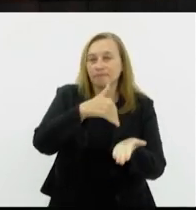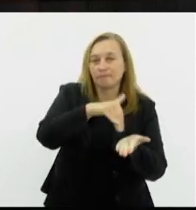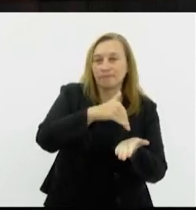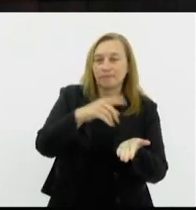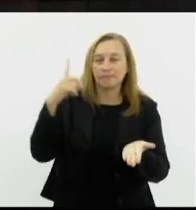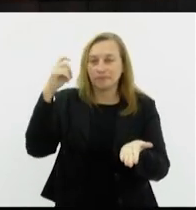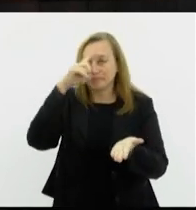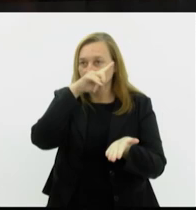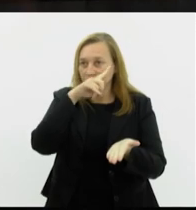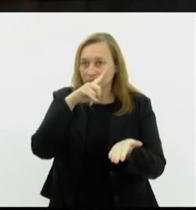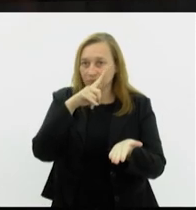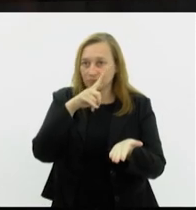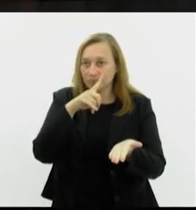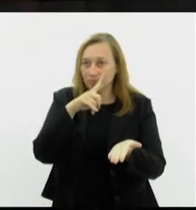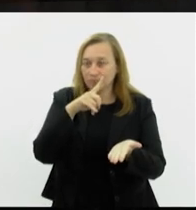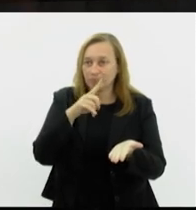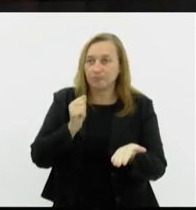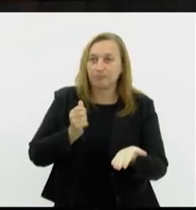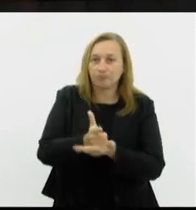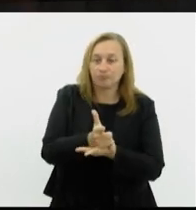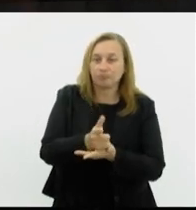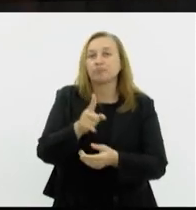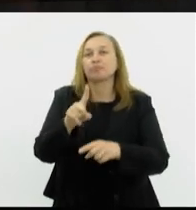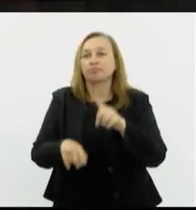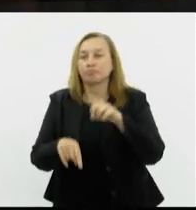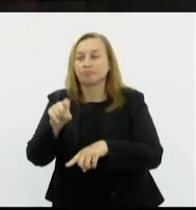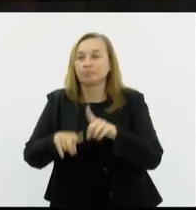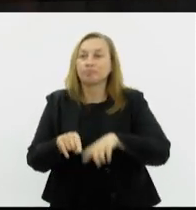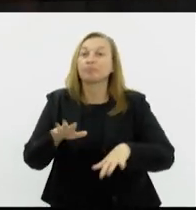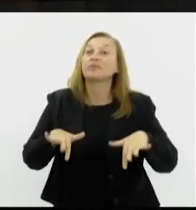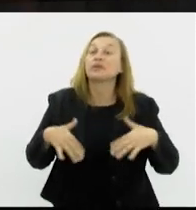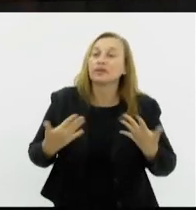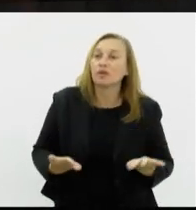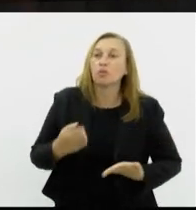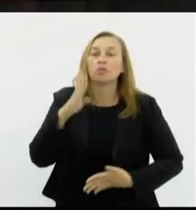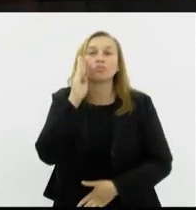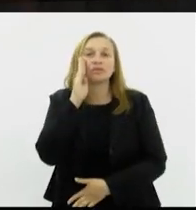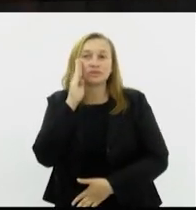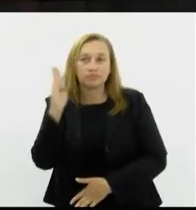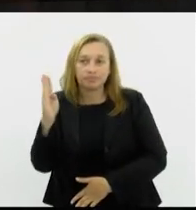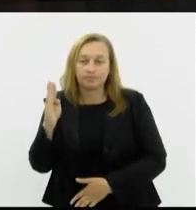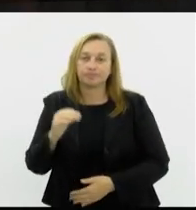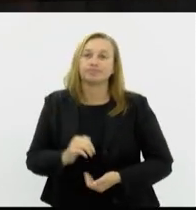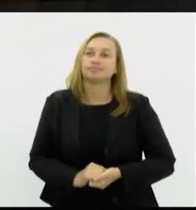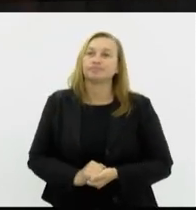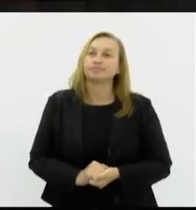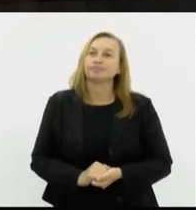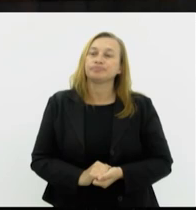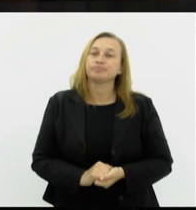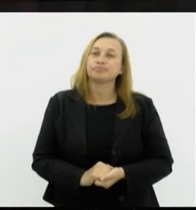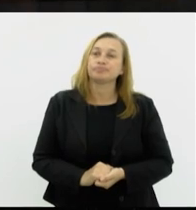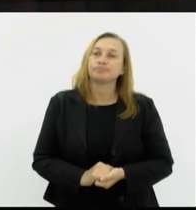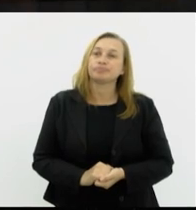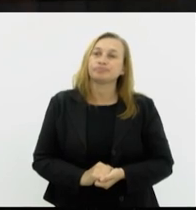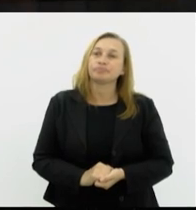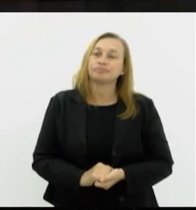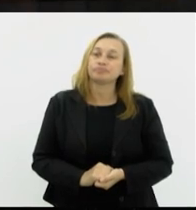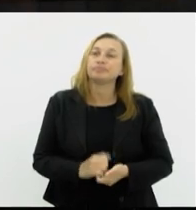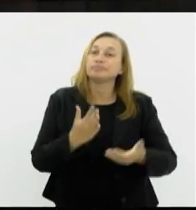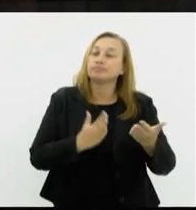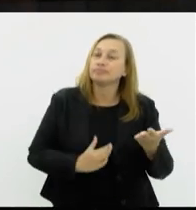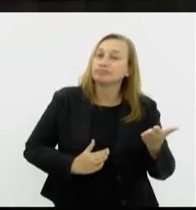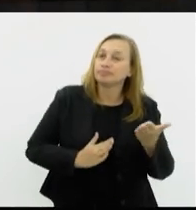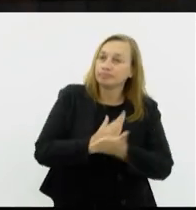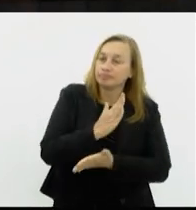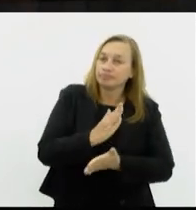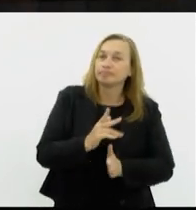dificuldade na aquisição desses materiais. Então, é fundamental que tenha sido aprovado